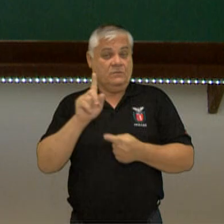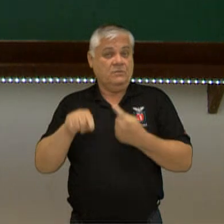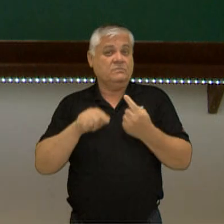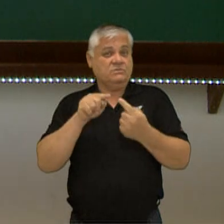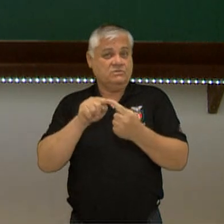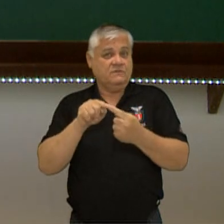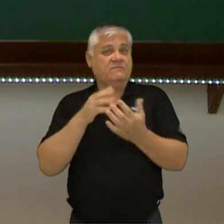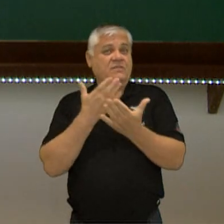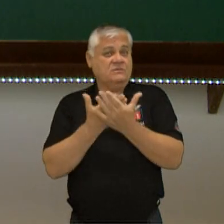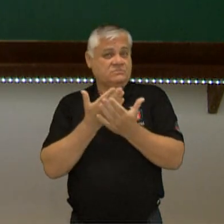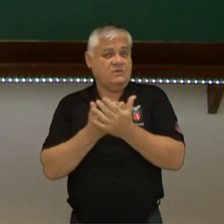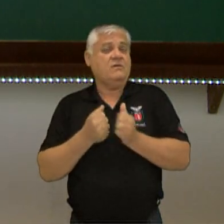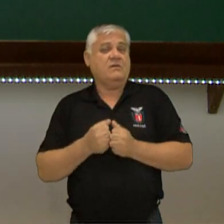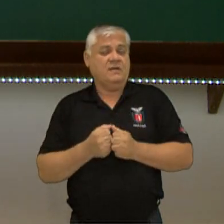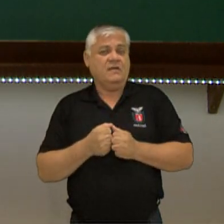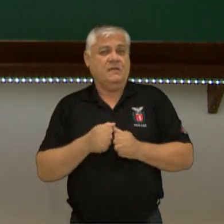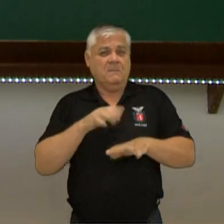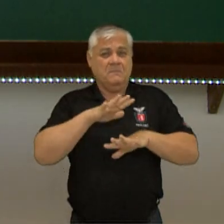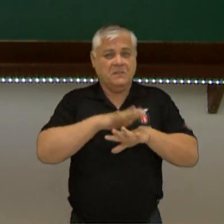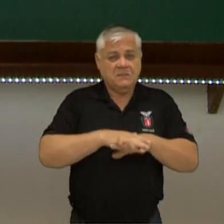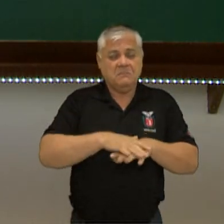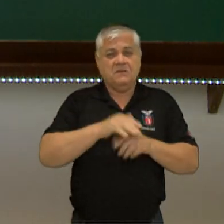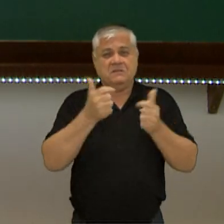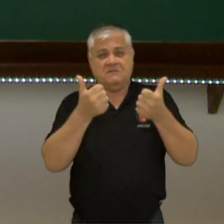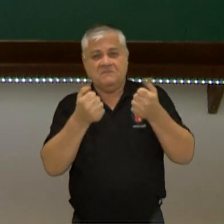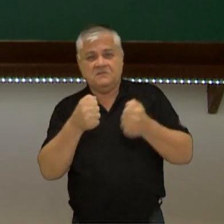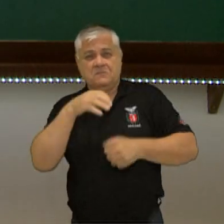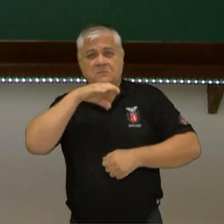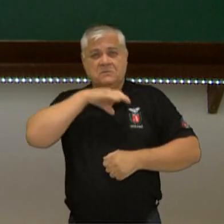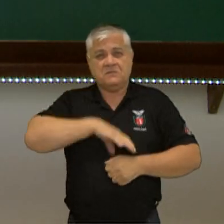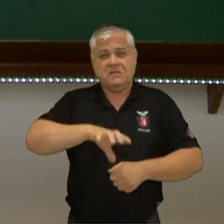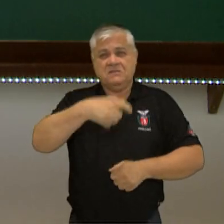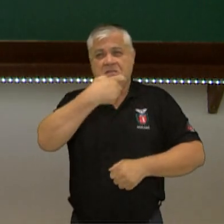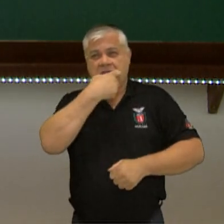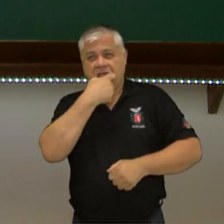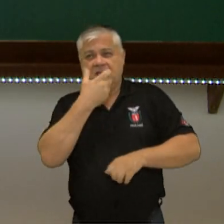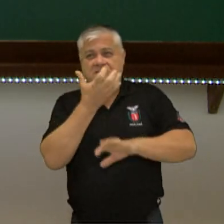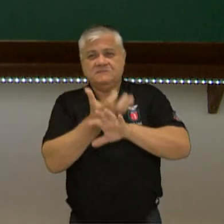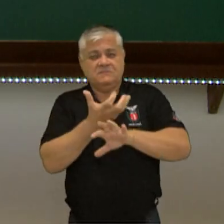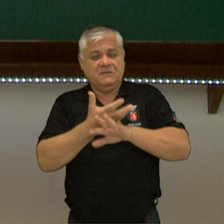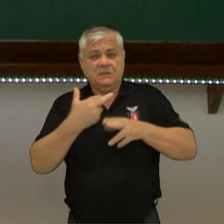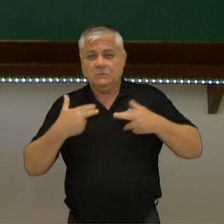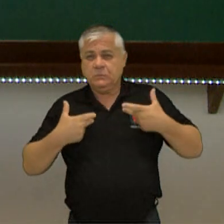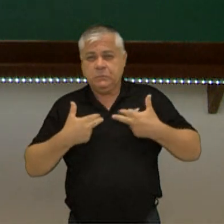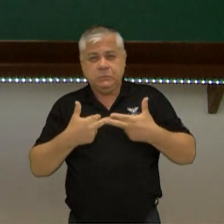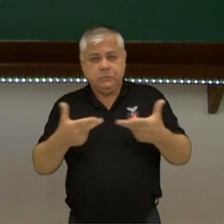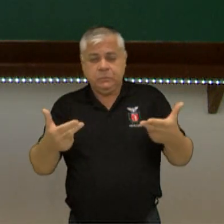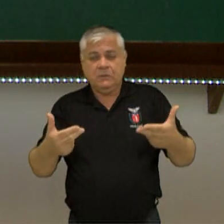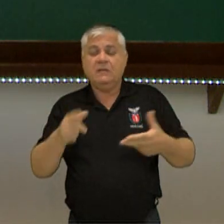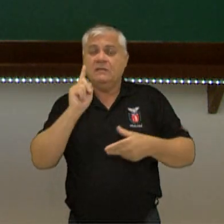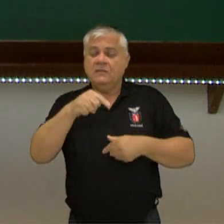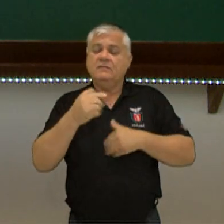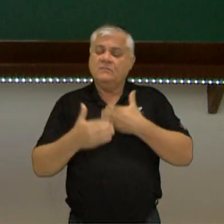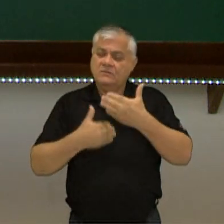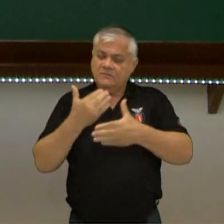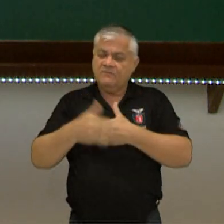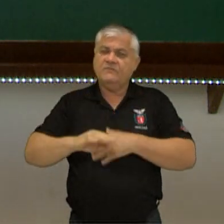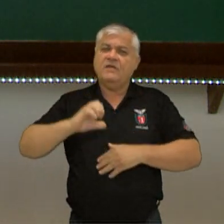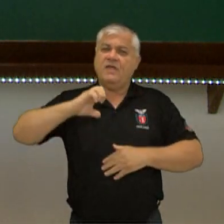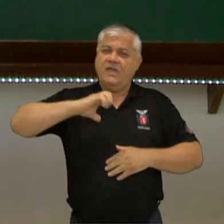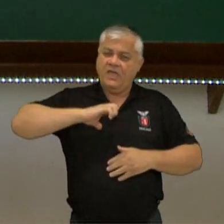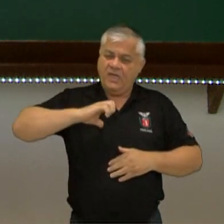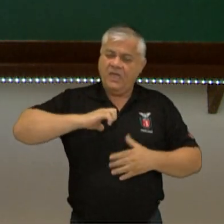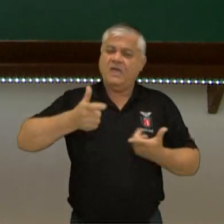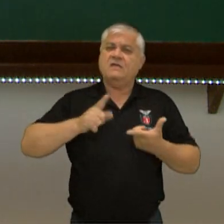de matemática, física, português, inglês, todas as disciplinas que são fundamentais, também temos aí o desenvolvimento da ética, da política,